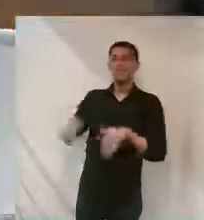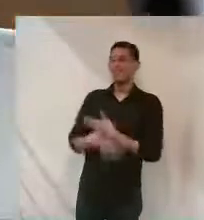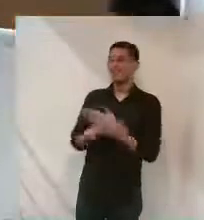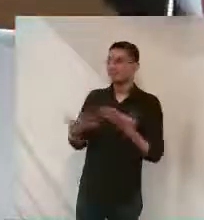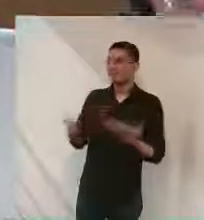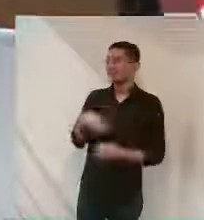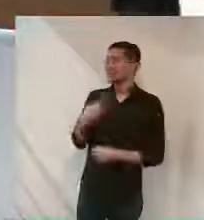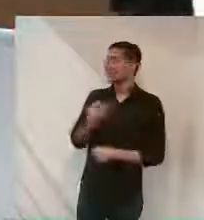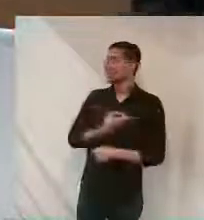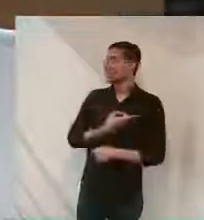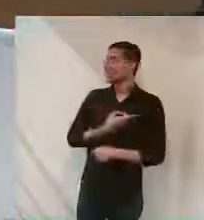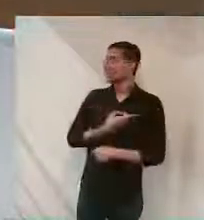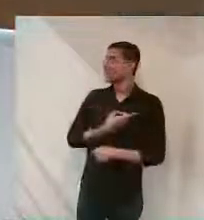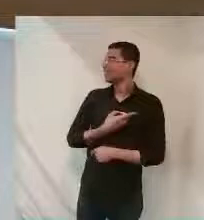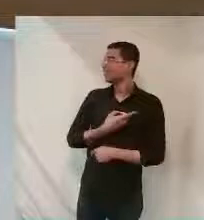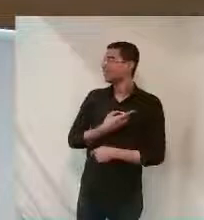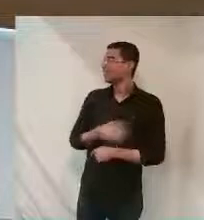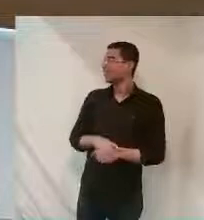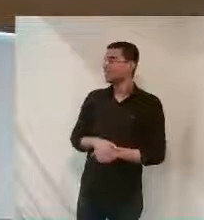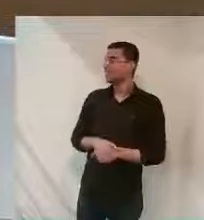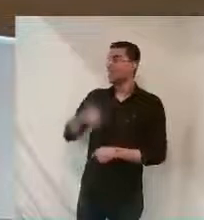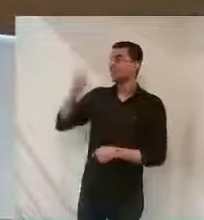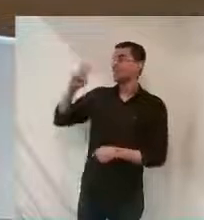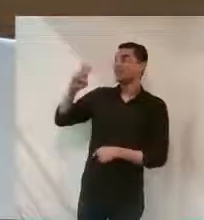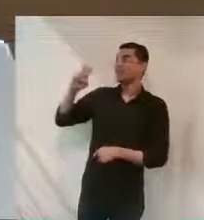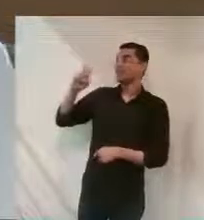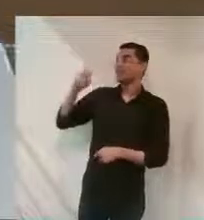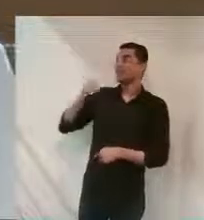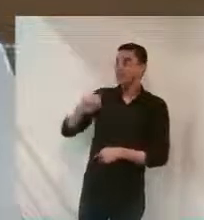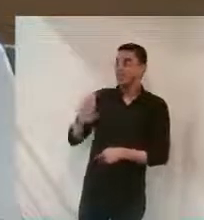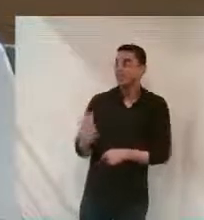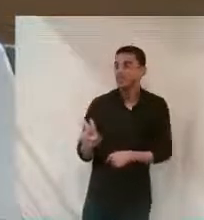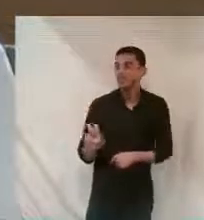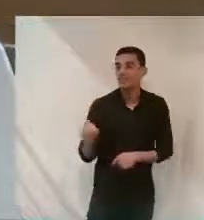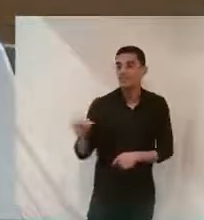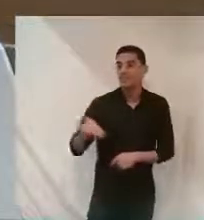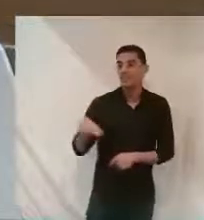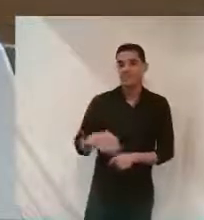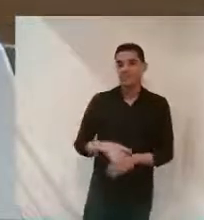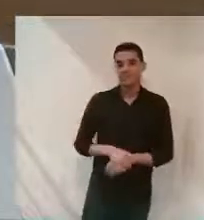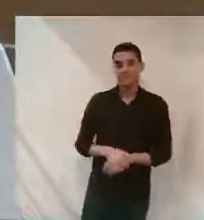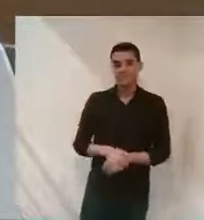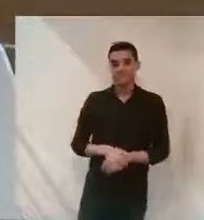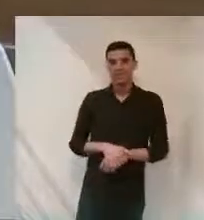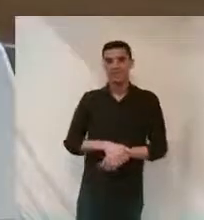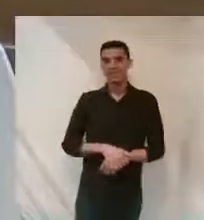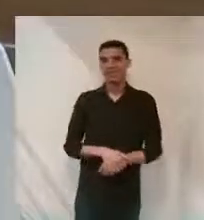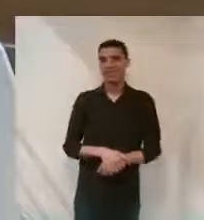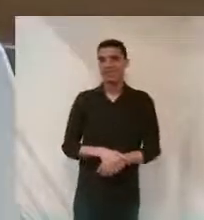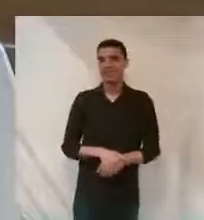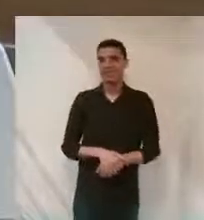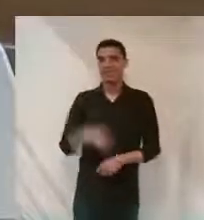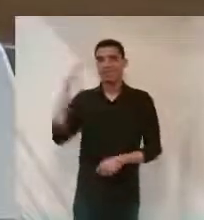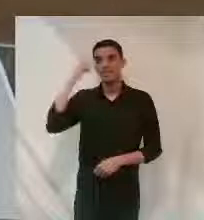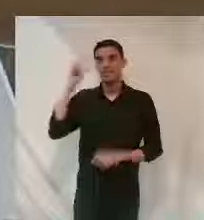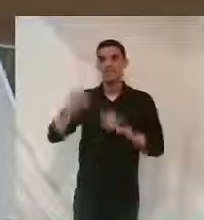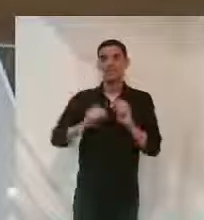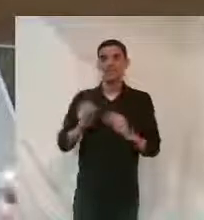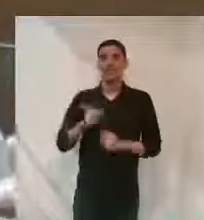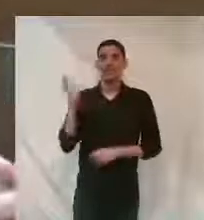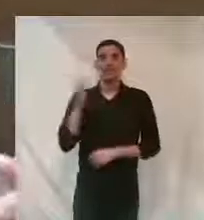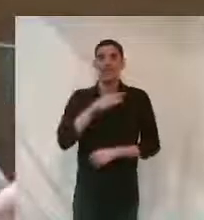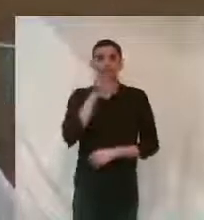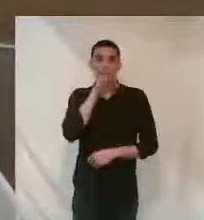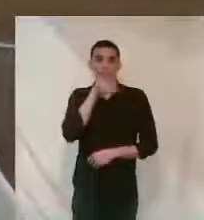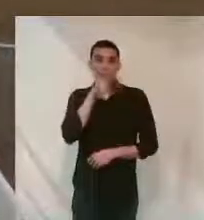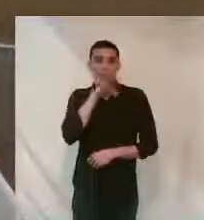Dione? Era 15, virou 10, virou 5. Aí a gente disse que se não desse nada certo, a gente ia virar narrador de corrida de cavalo, porque a gente teve que ir muito